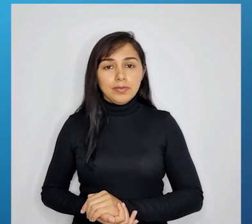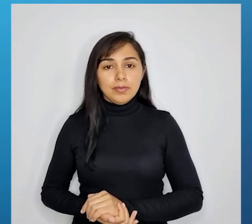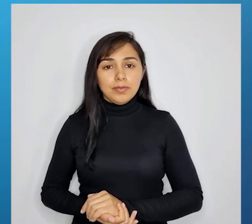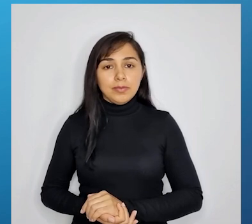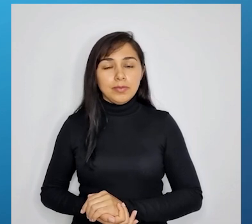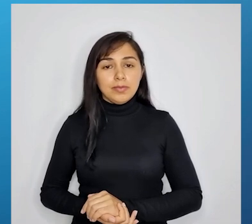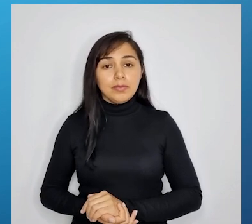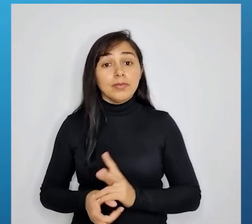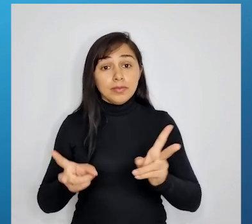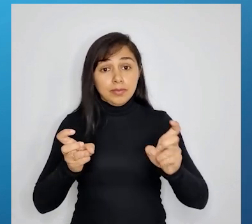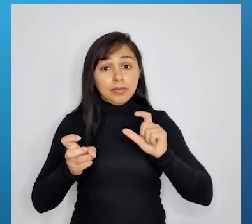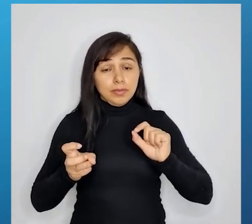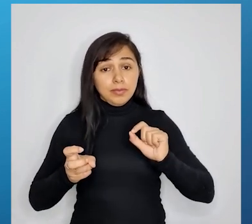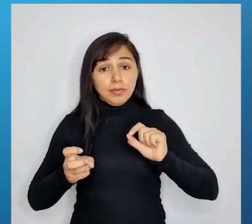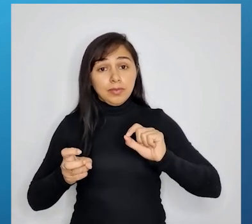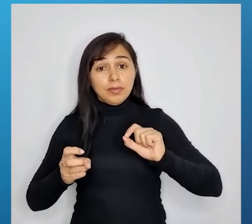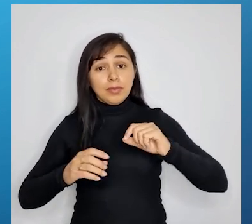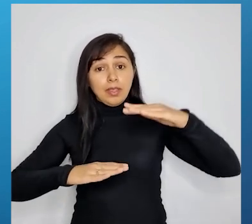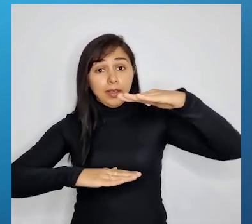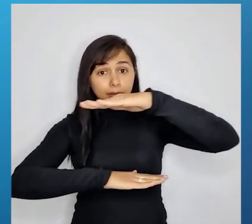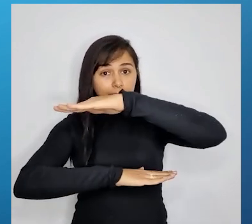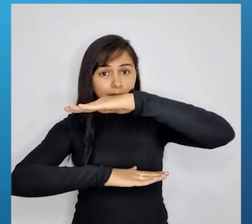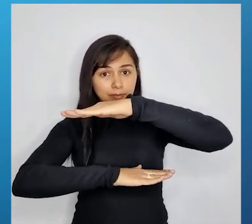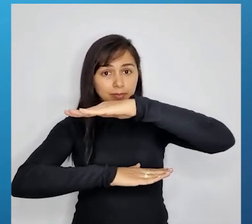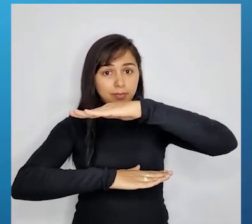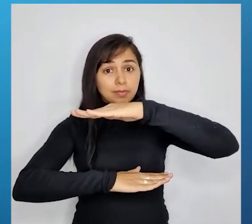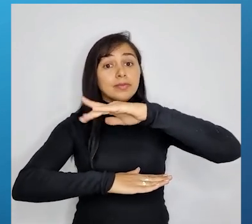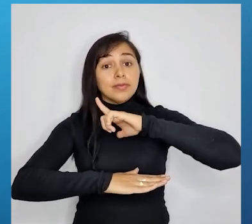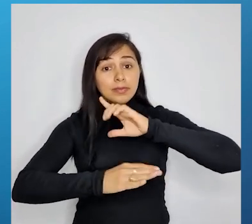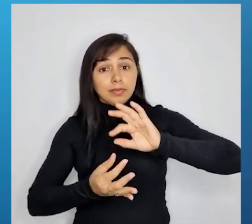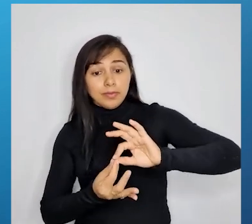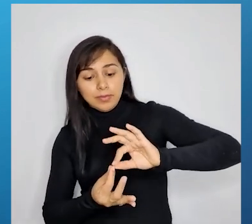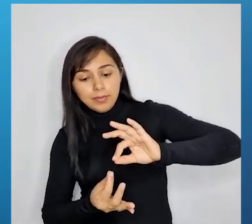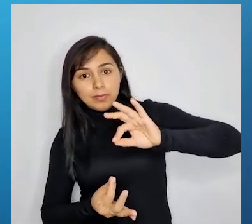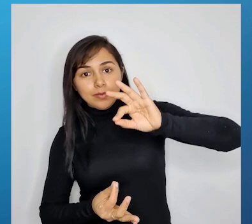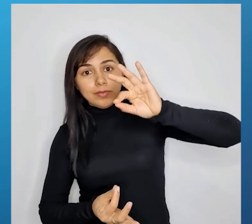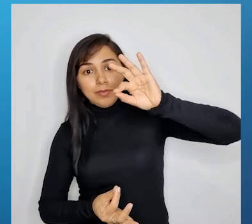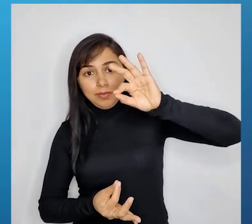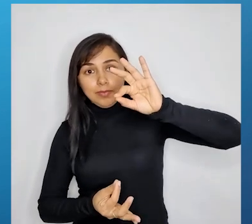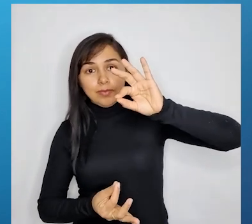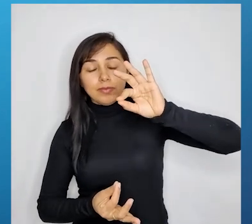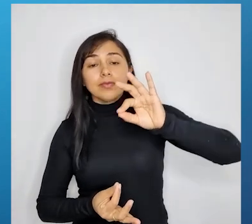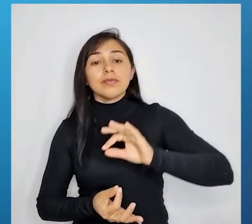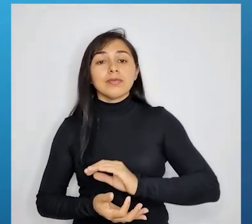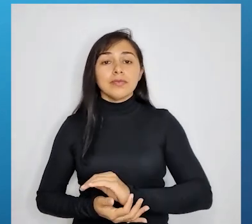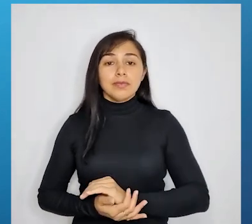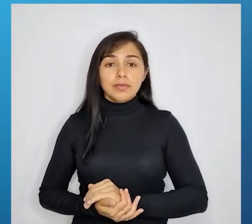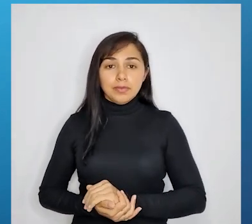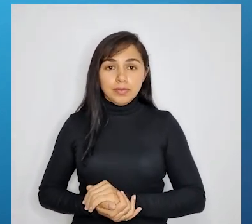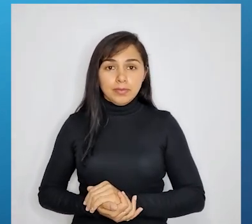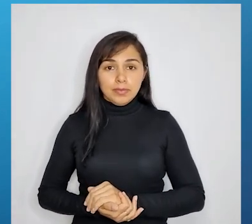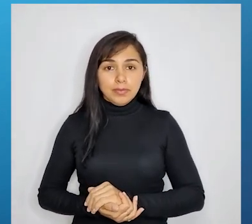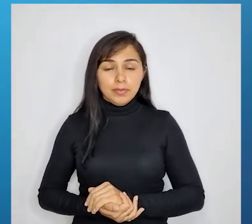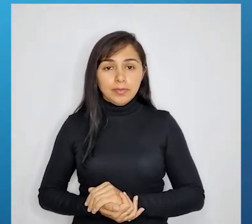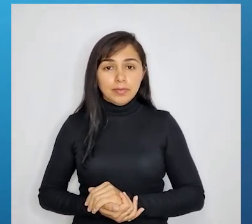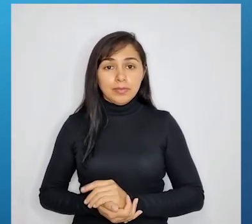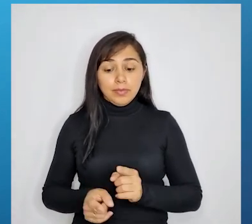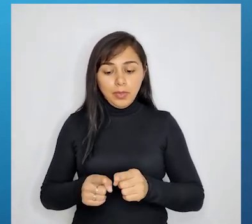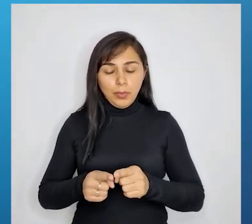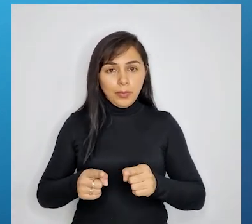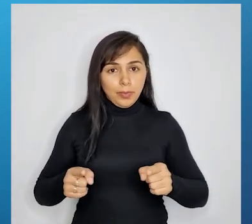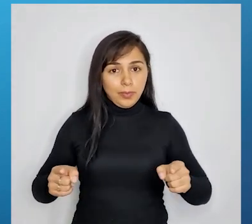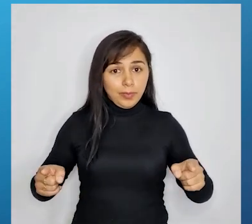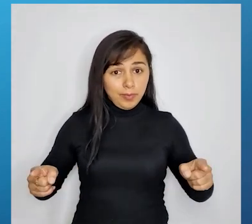distância entre as bases é a medida da altura do trapézio. Então, ó, distância da base menor para a base maior